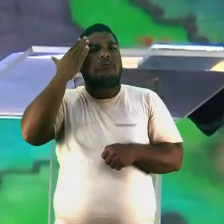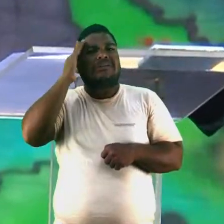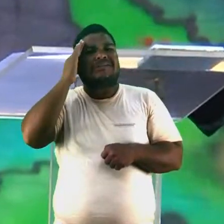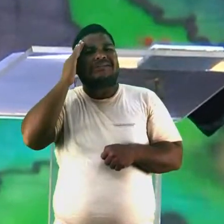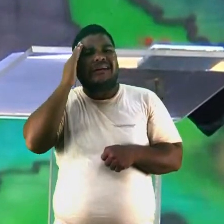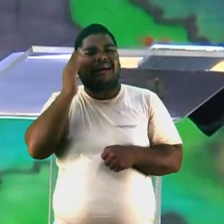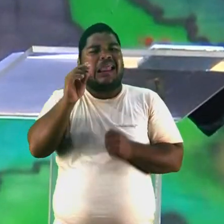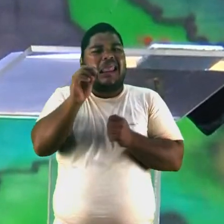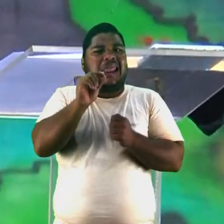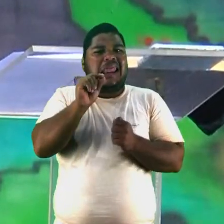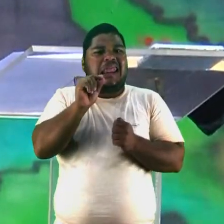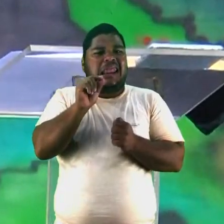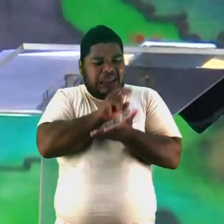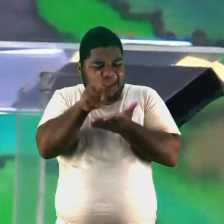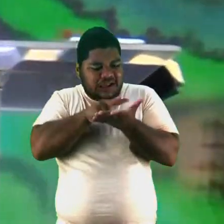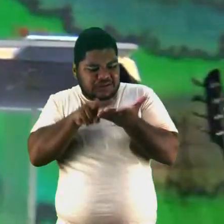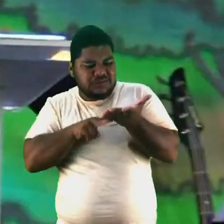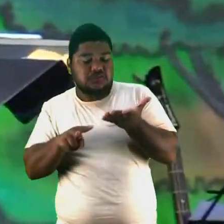lendo.